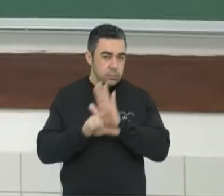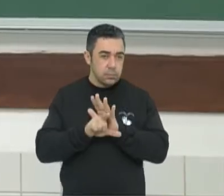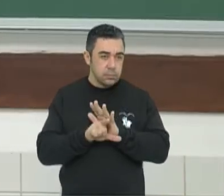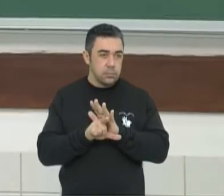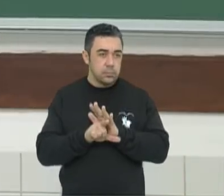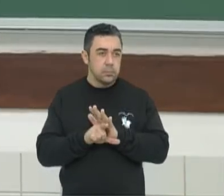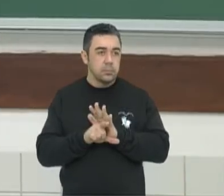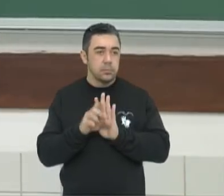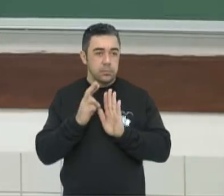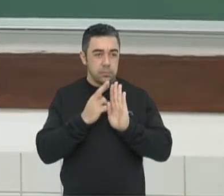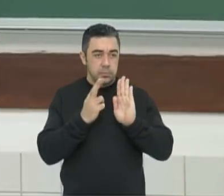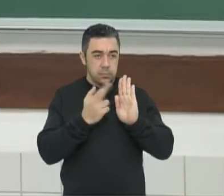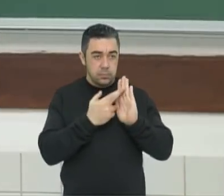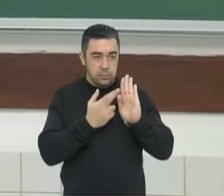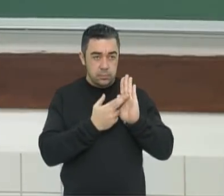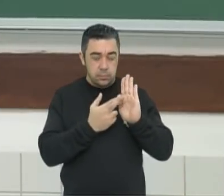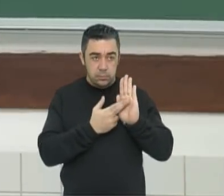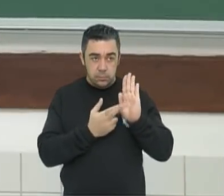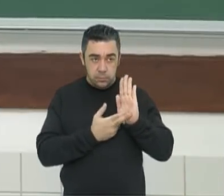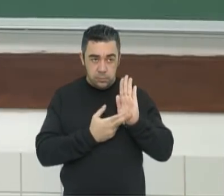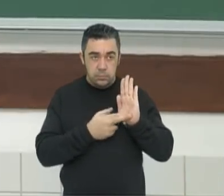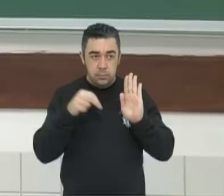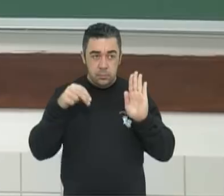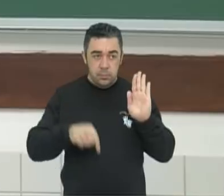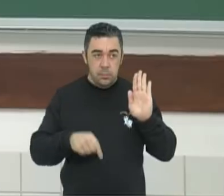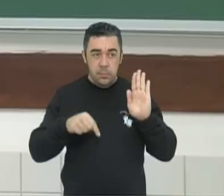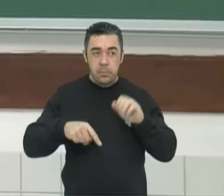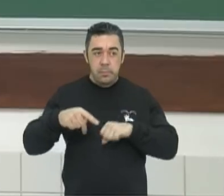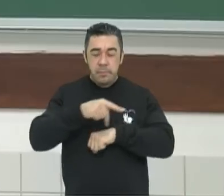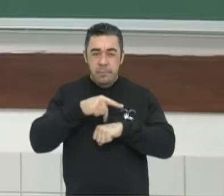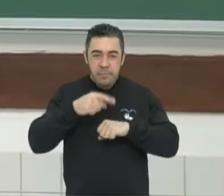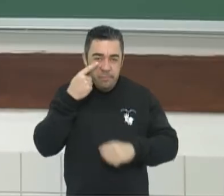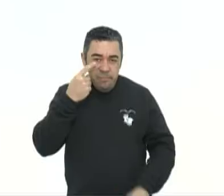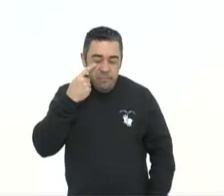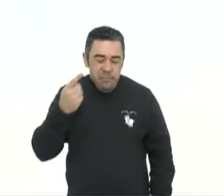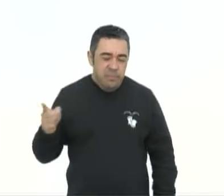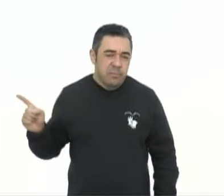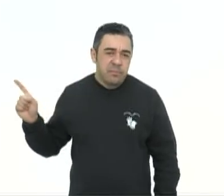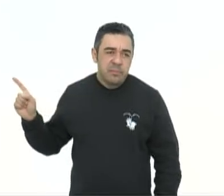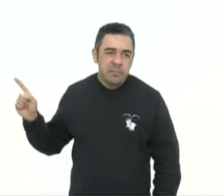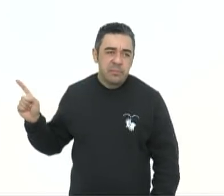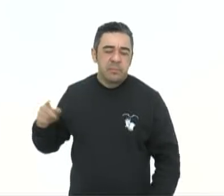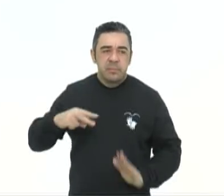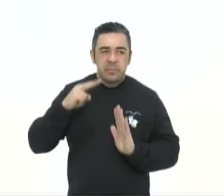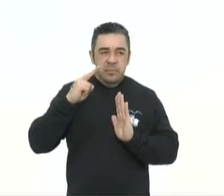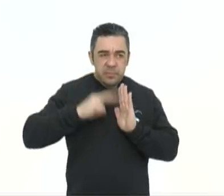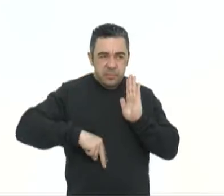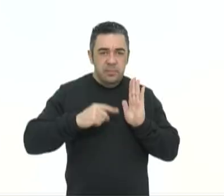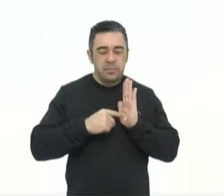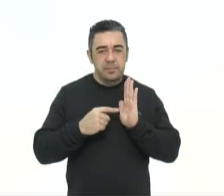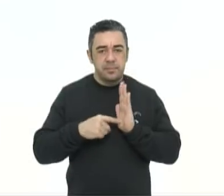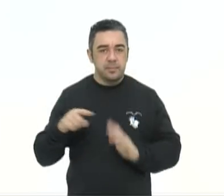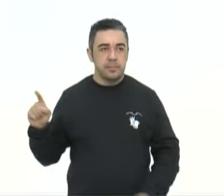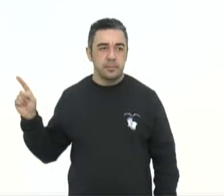uma regra estabelecida no nosso país. Foca aqui. Lei e informação a seguir,